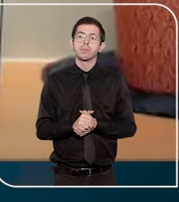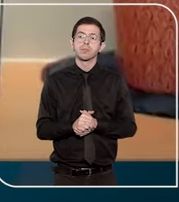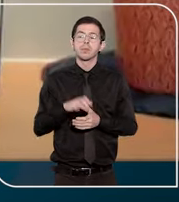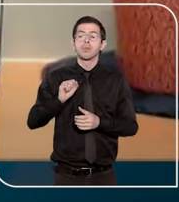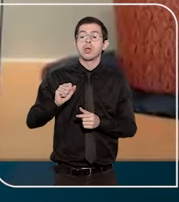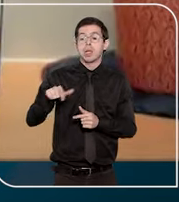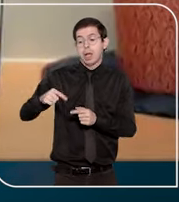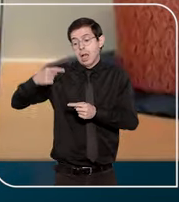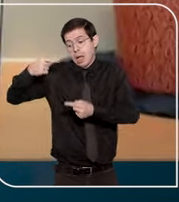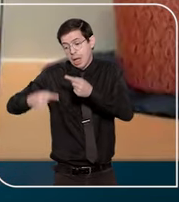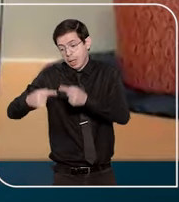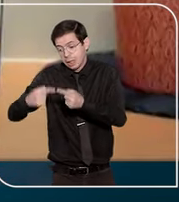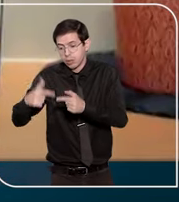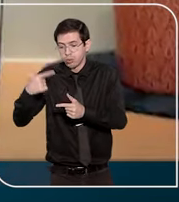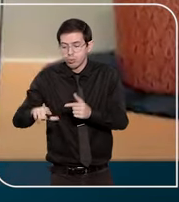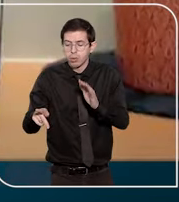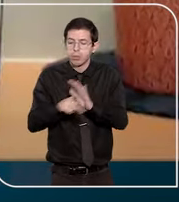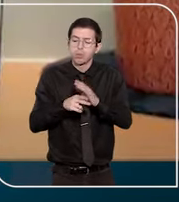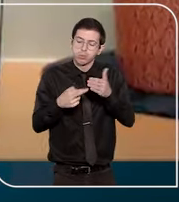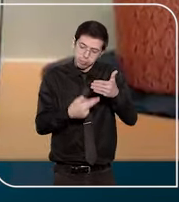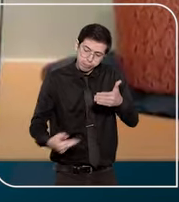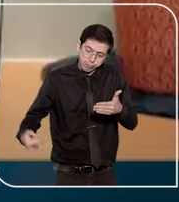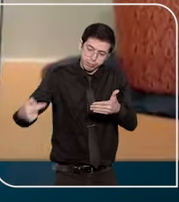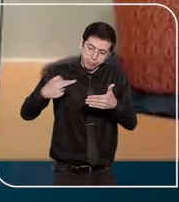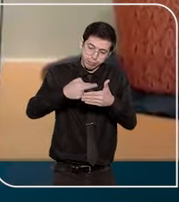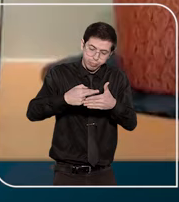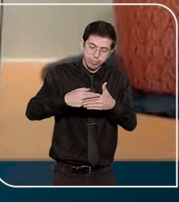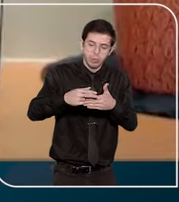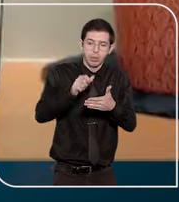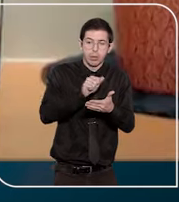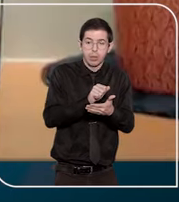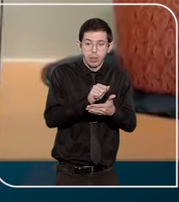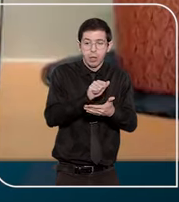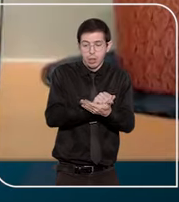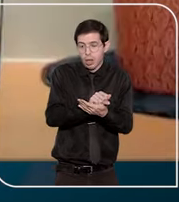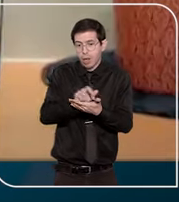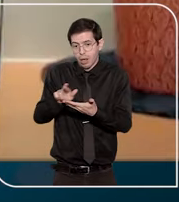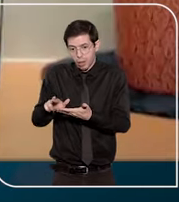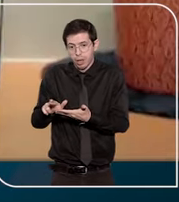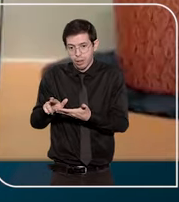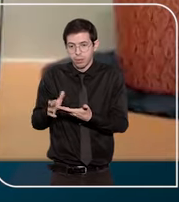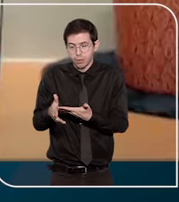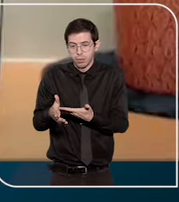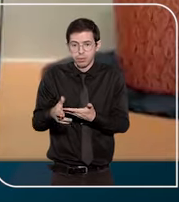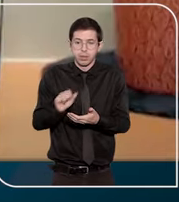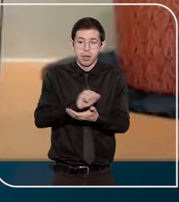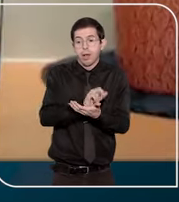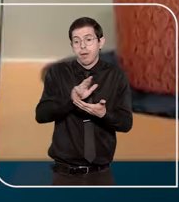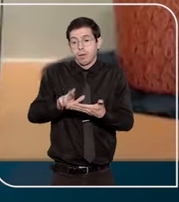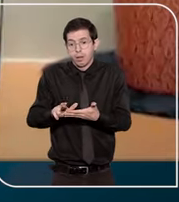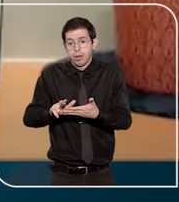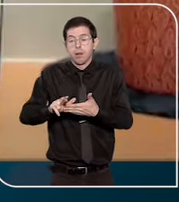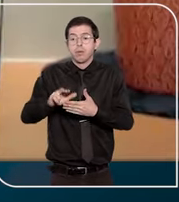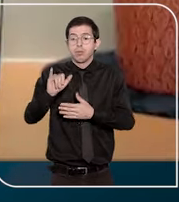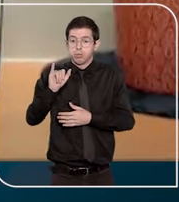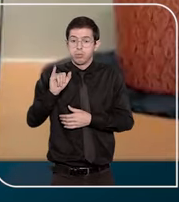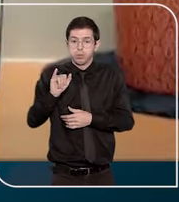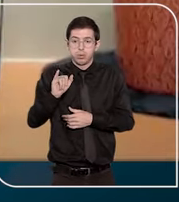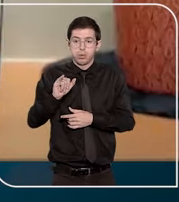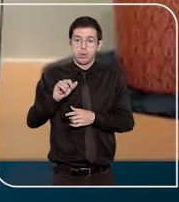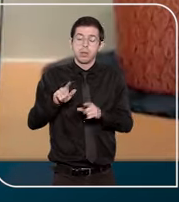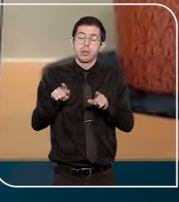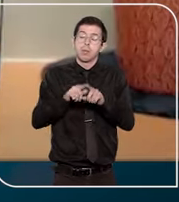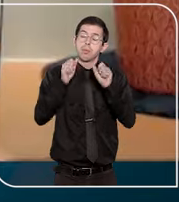rediscutido essa questão através de um recurso próprio, que é o agravo. Então, agravo de instrumento, e o processo poderia também chegar ao